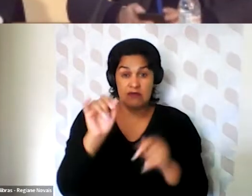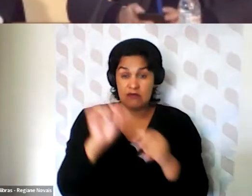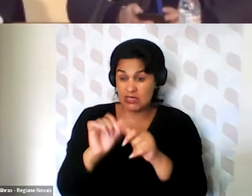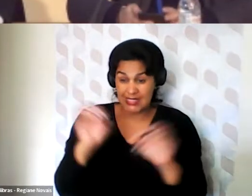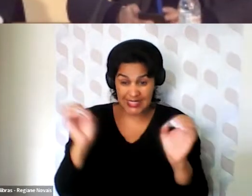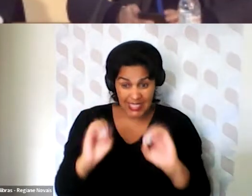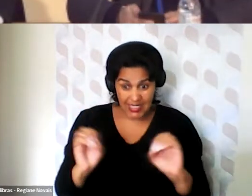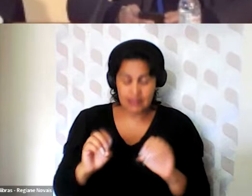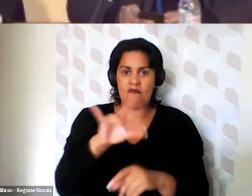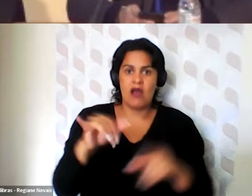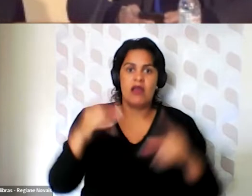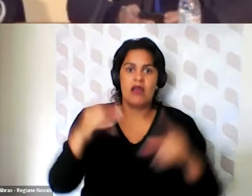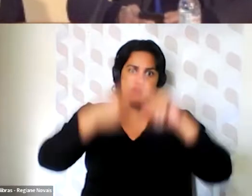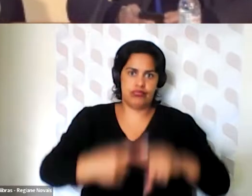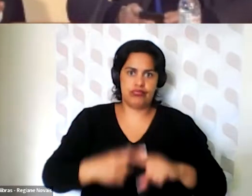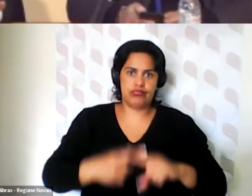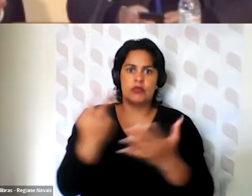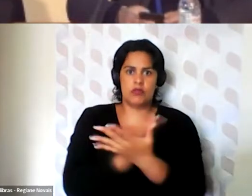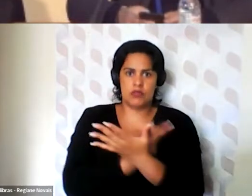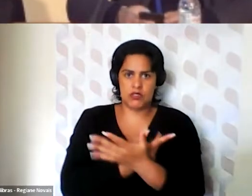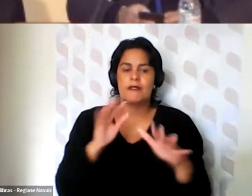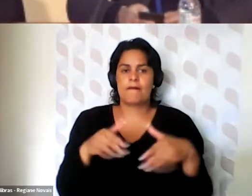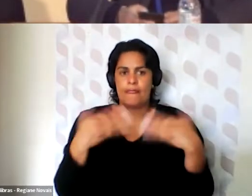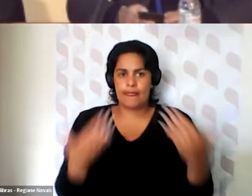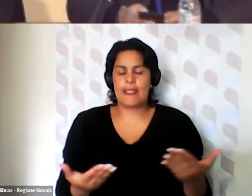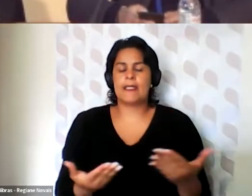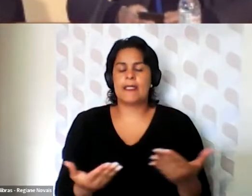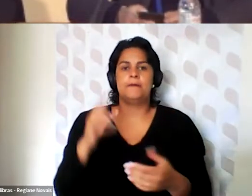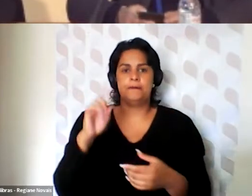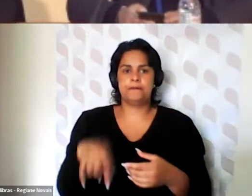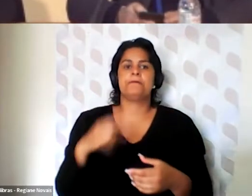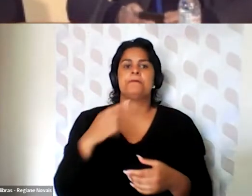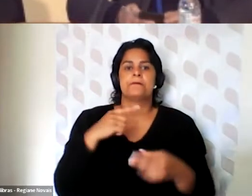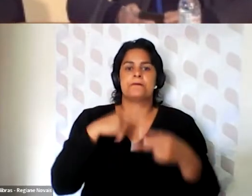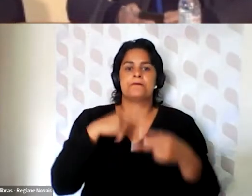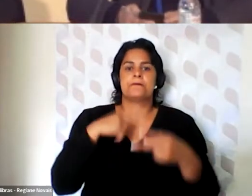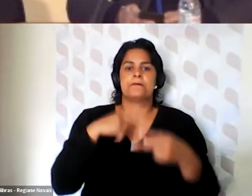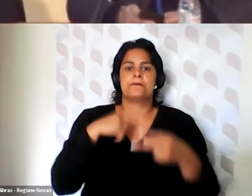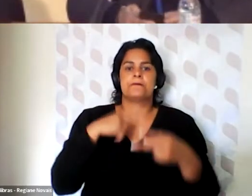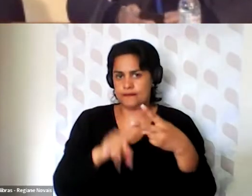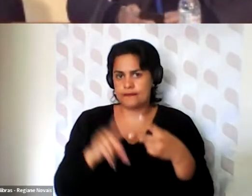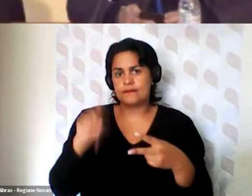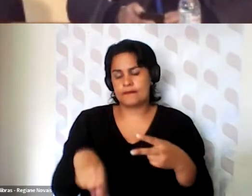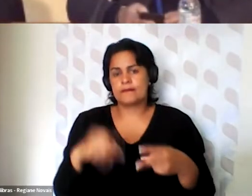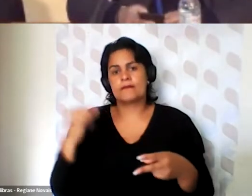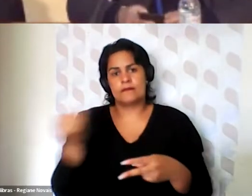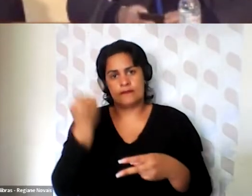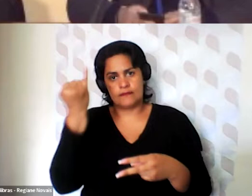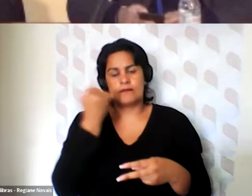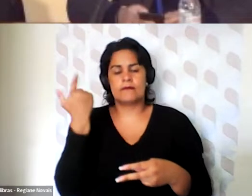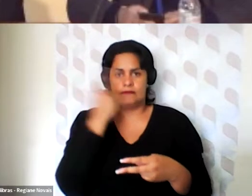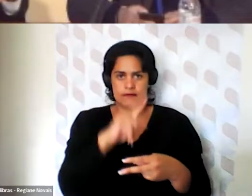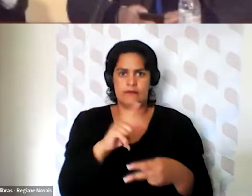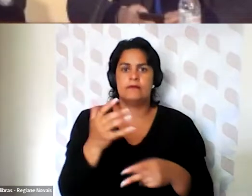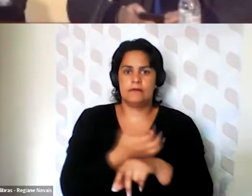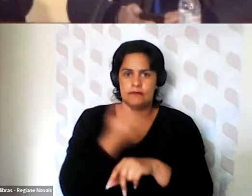pode ajudar na atração de investimentos. Isso é muito falado, é muito comum, eu não gosto dessa analogia, me implico um pouco com ela,